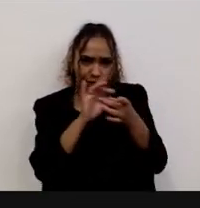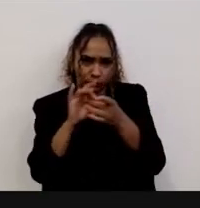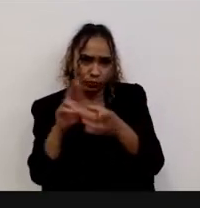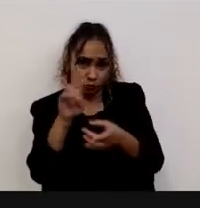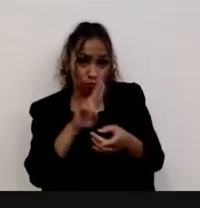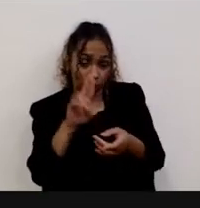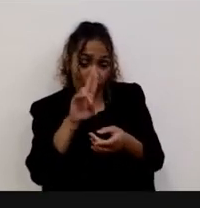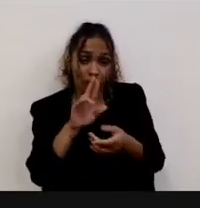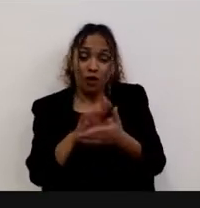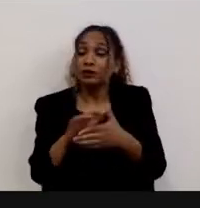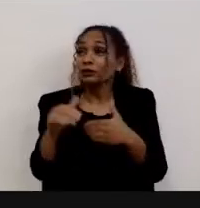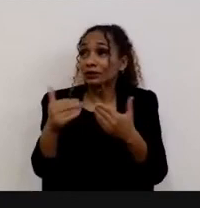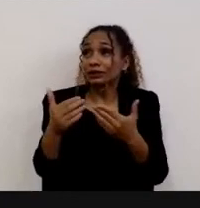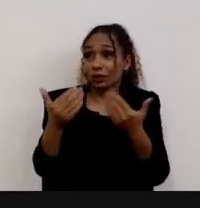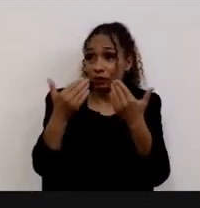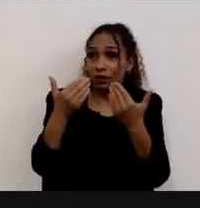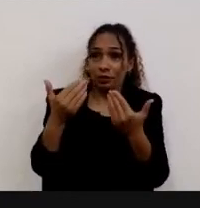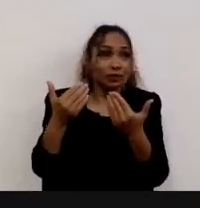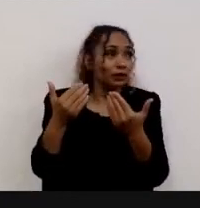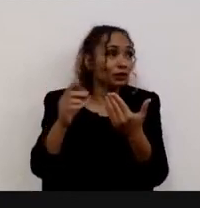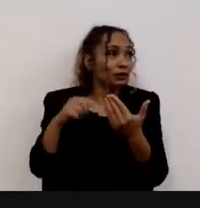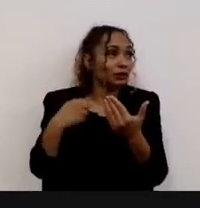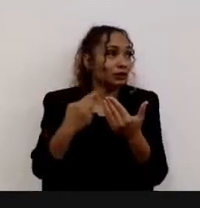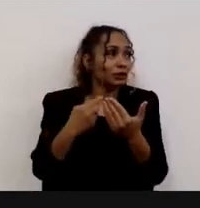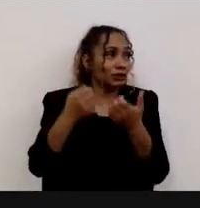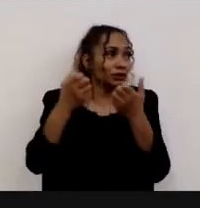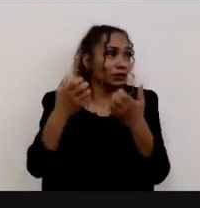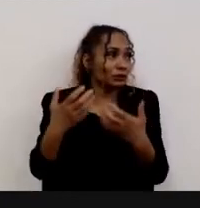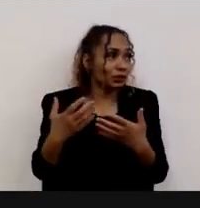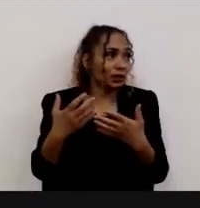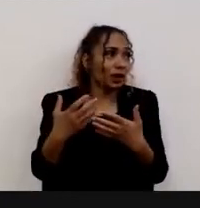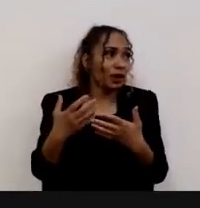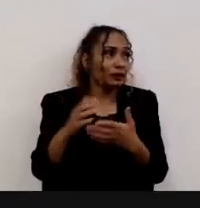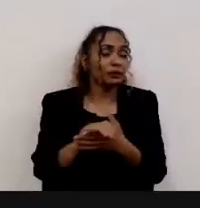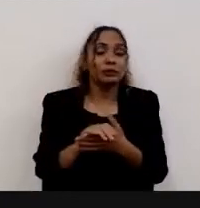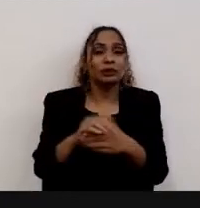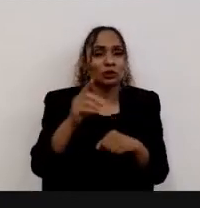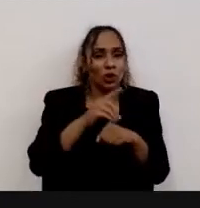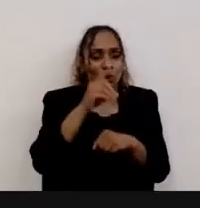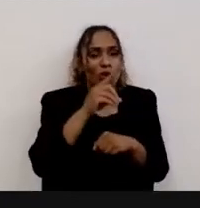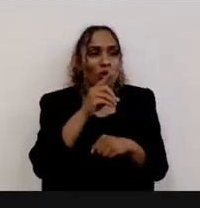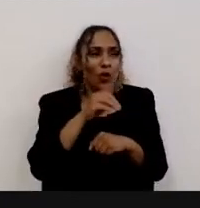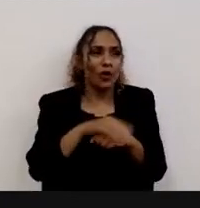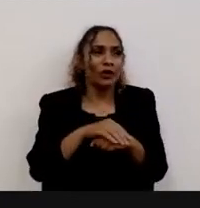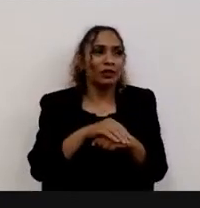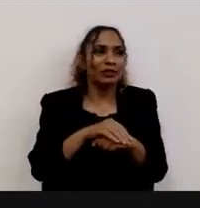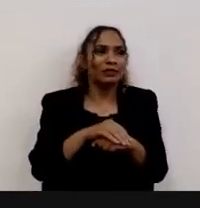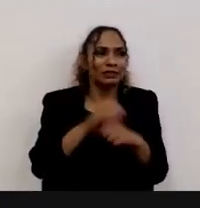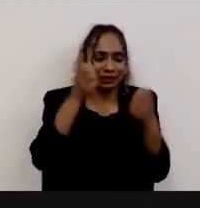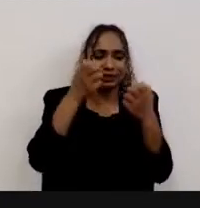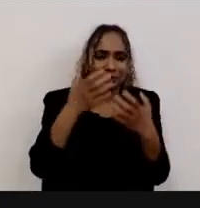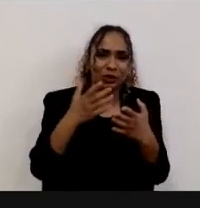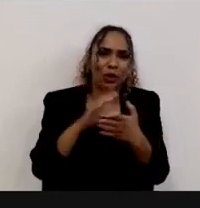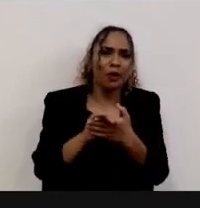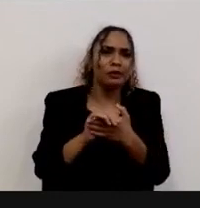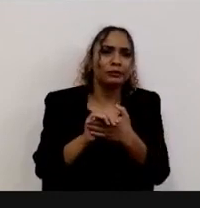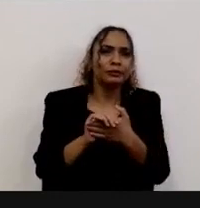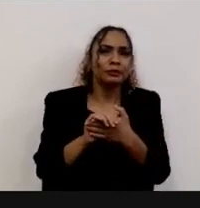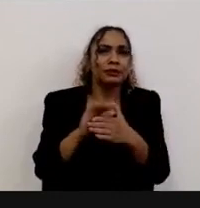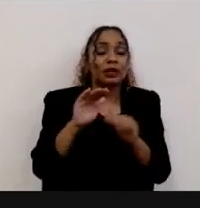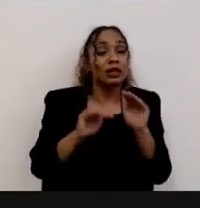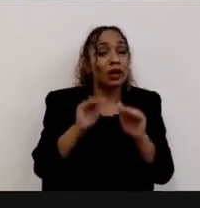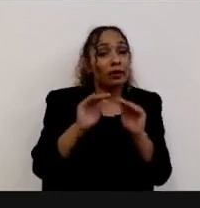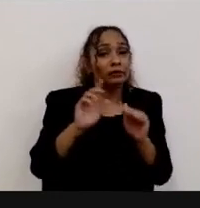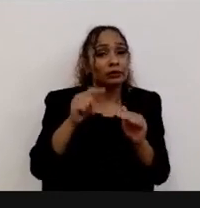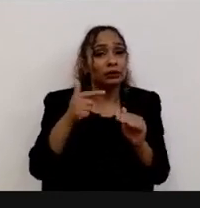útil? Durante a apresentação, a gente comentou com o meu coautor ali, o Thiago, e ele falou sobre isso, né? De repente,